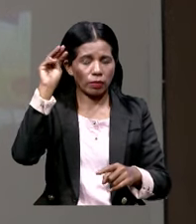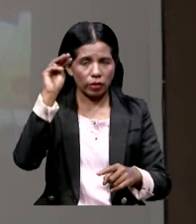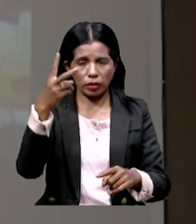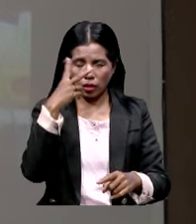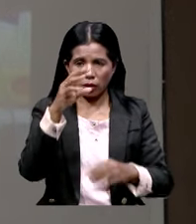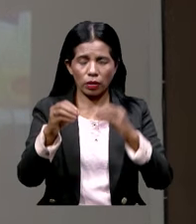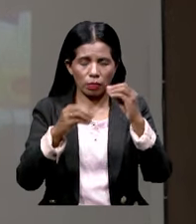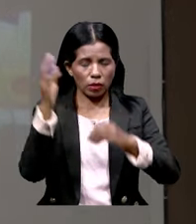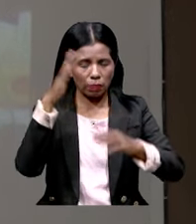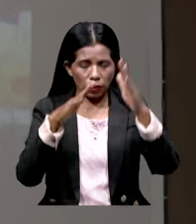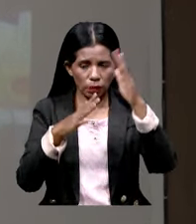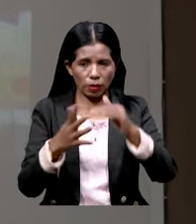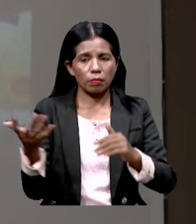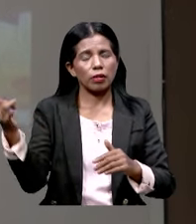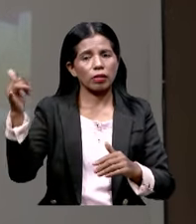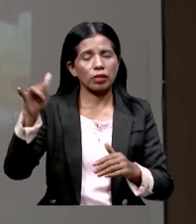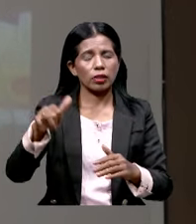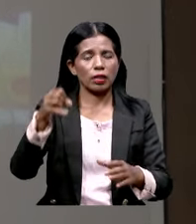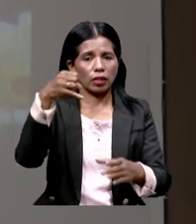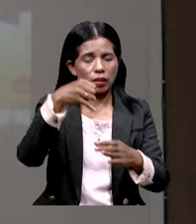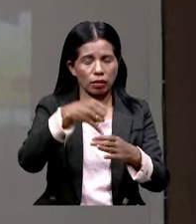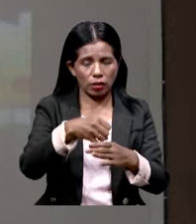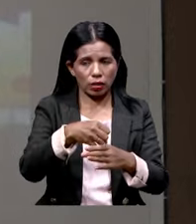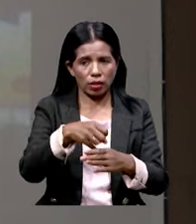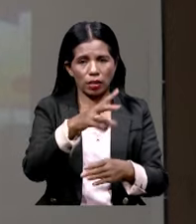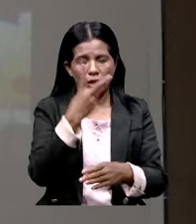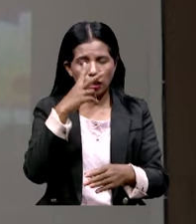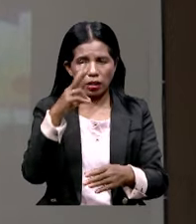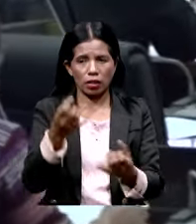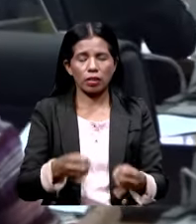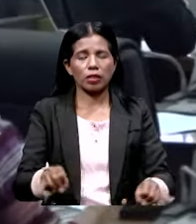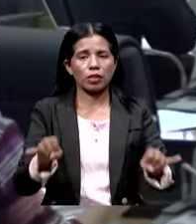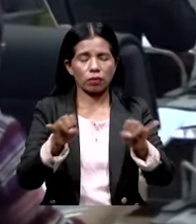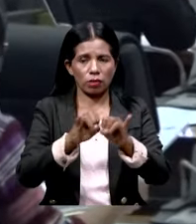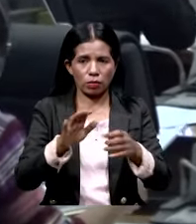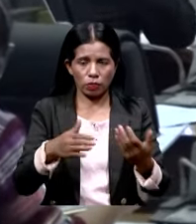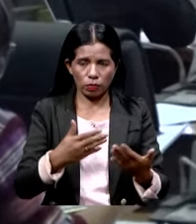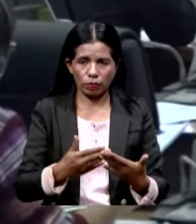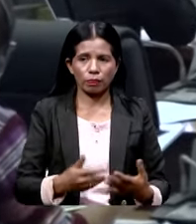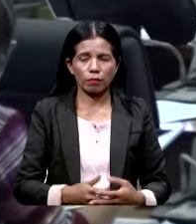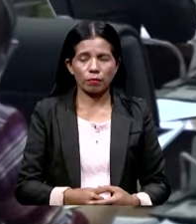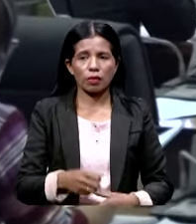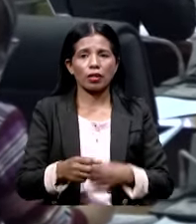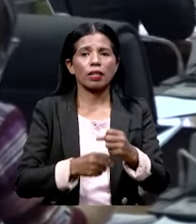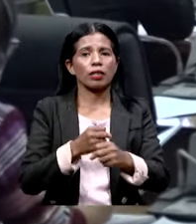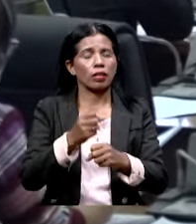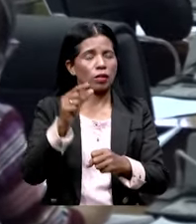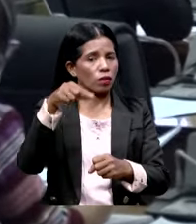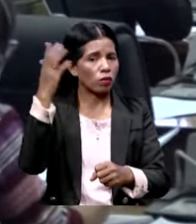problemas internal destas instituições todas. E atinam quanto o governo